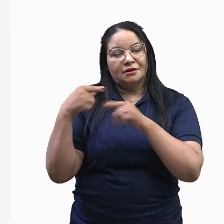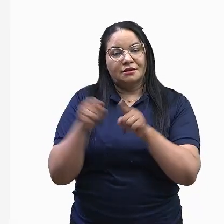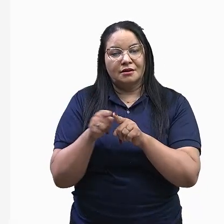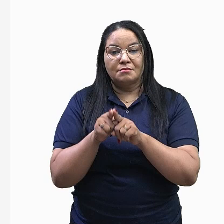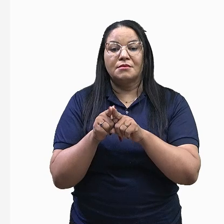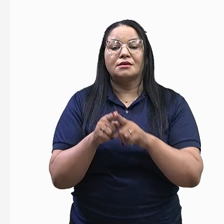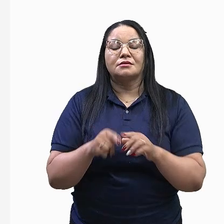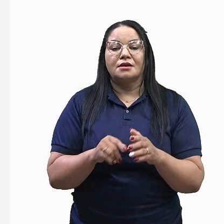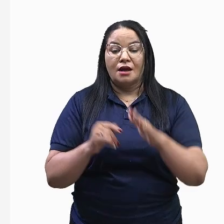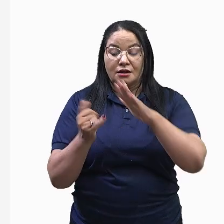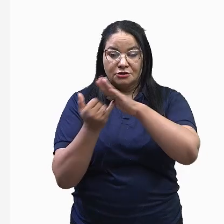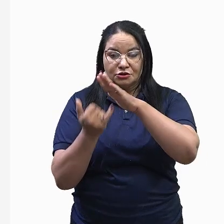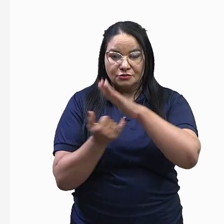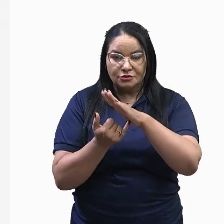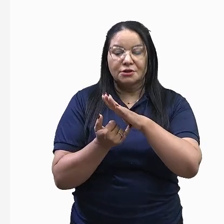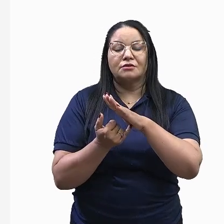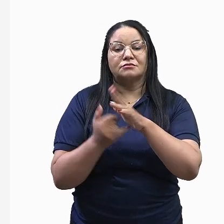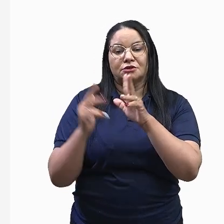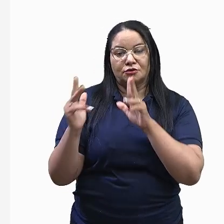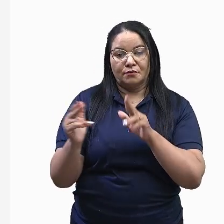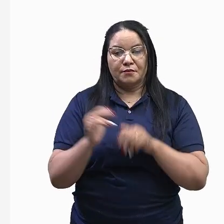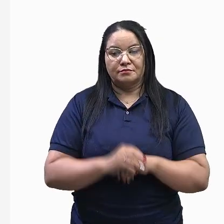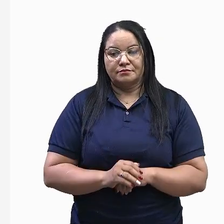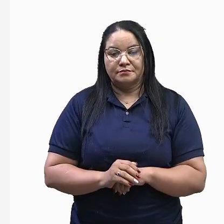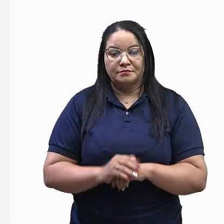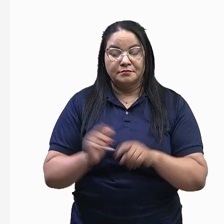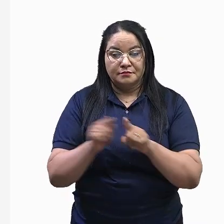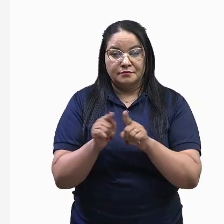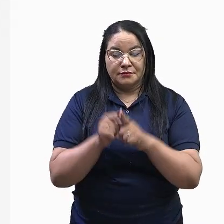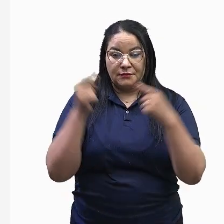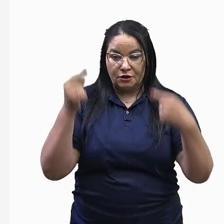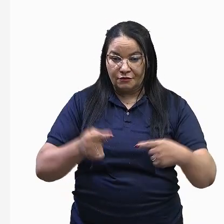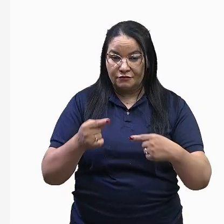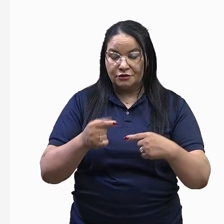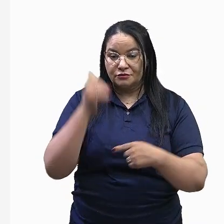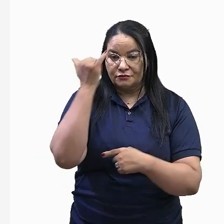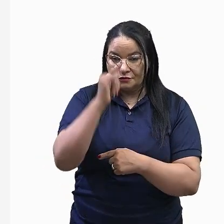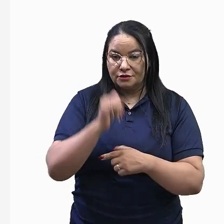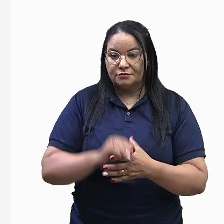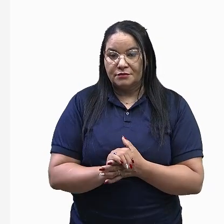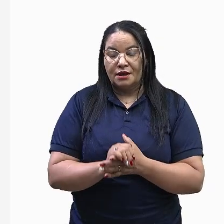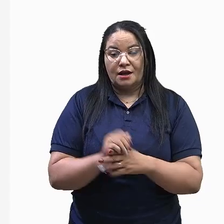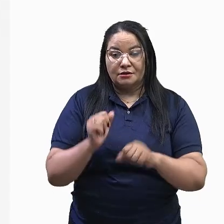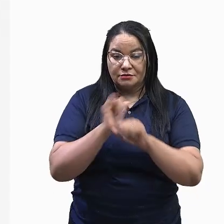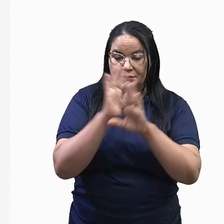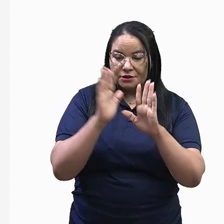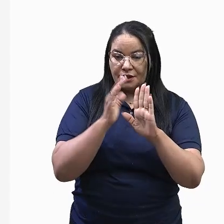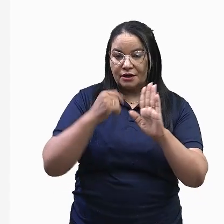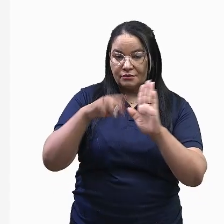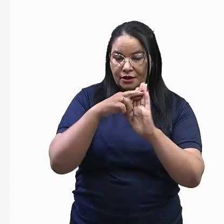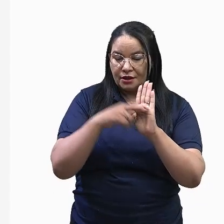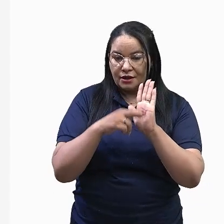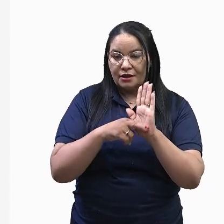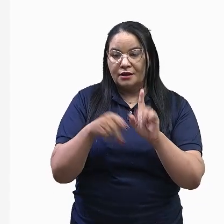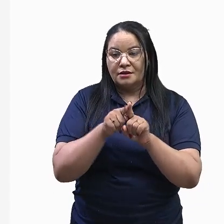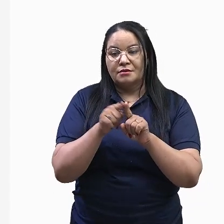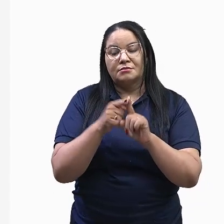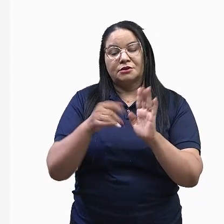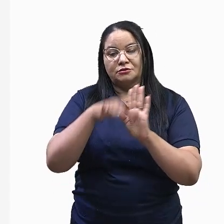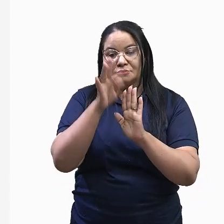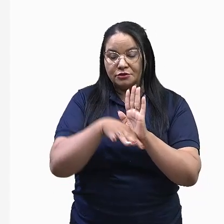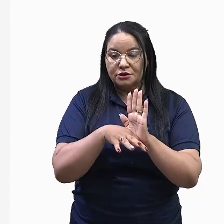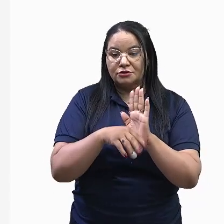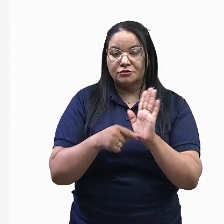também. Prevenção do conflito. Ao definir claramente as regras, os textos normativos